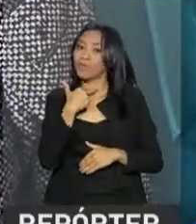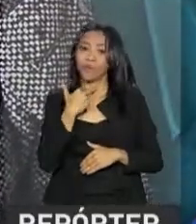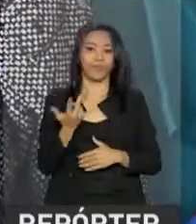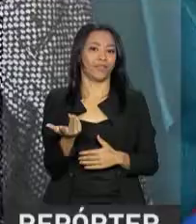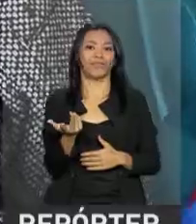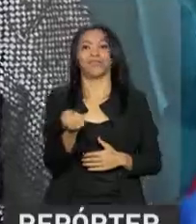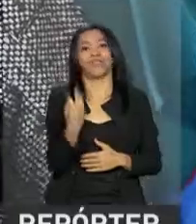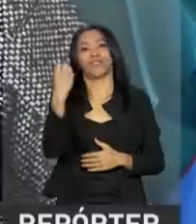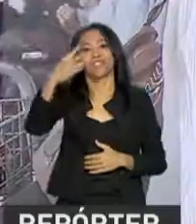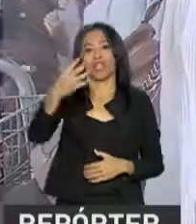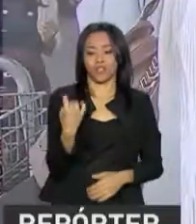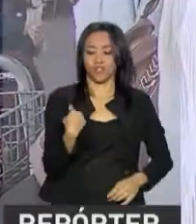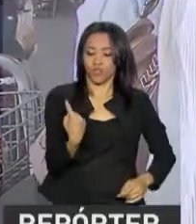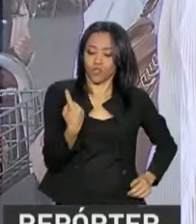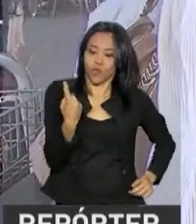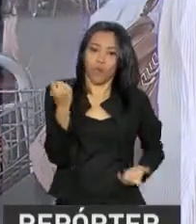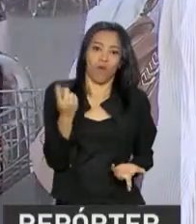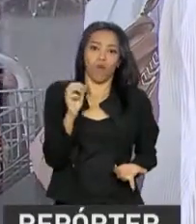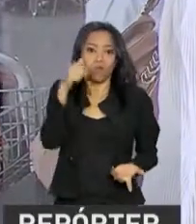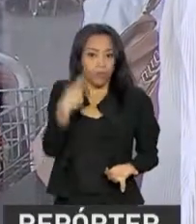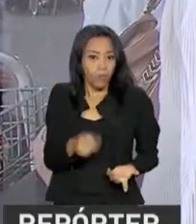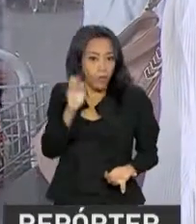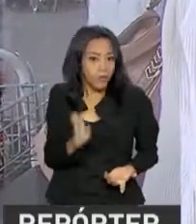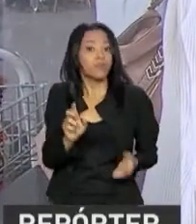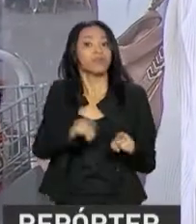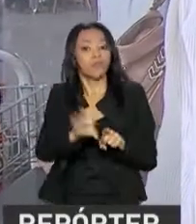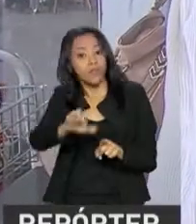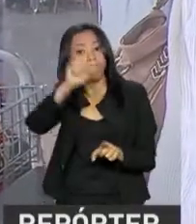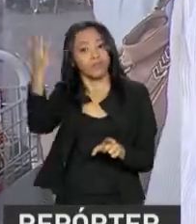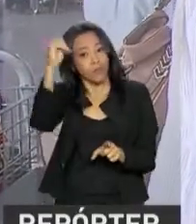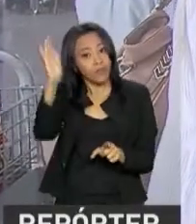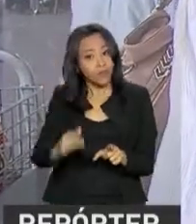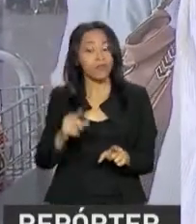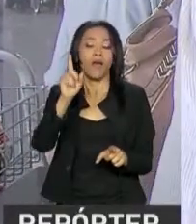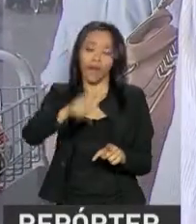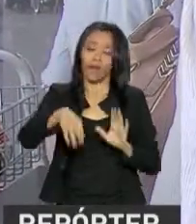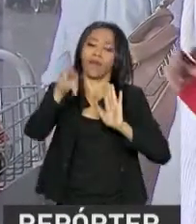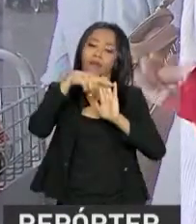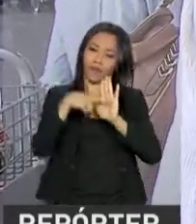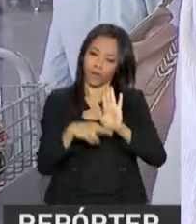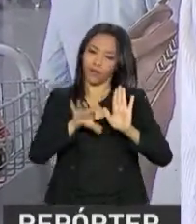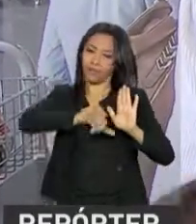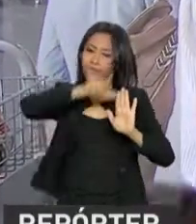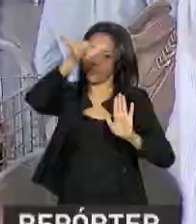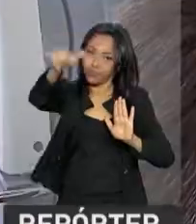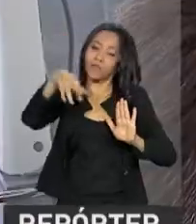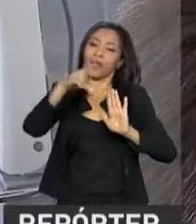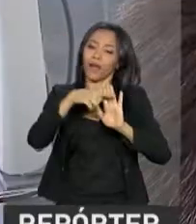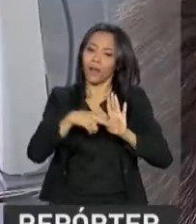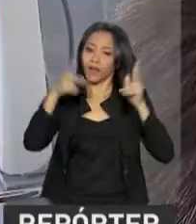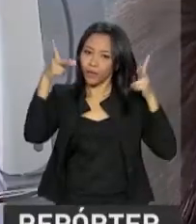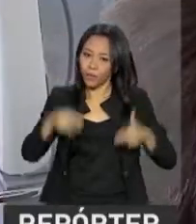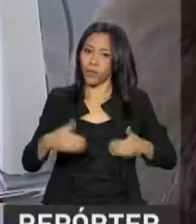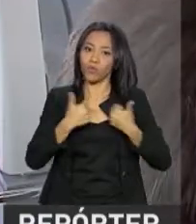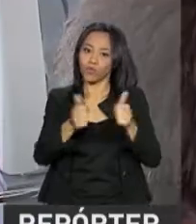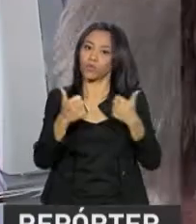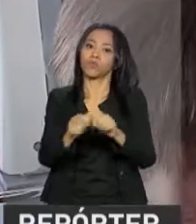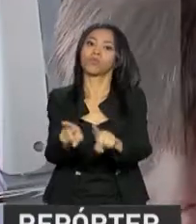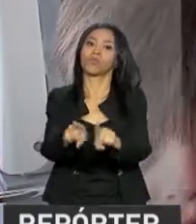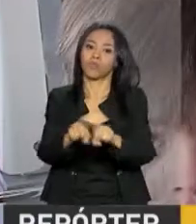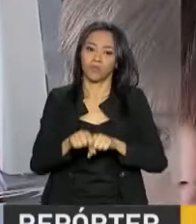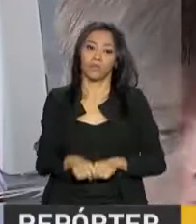acompanhada no brasil ou no exterior as regras valem para o transporte aéreo e terrestre pra mim foi bem